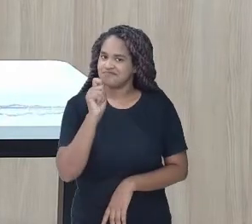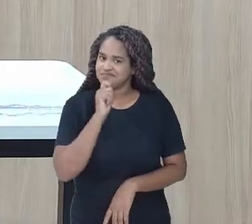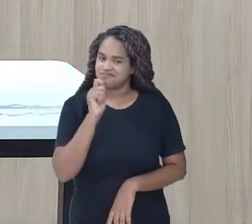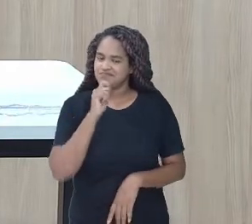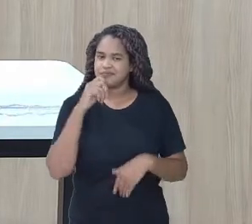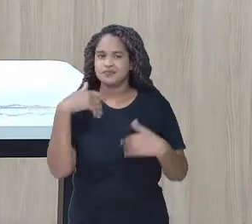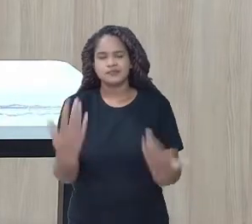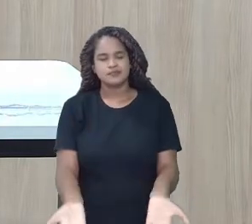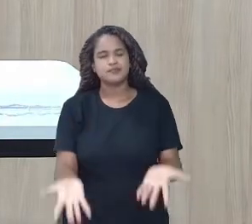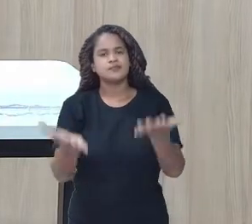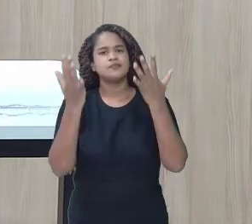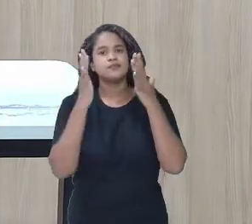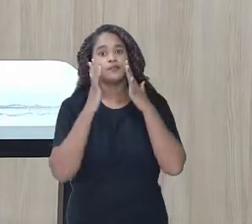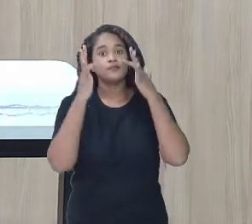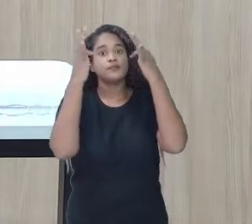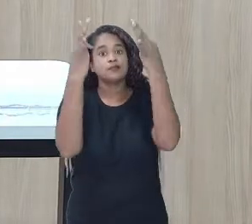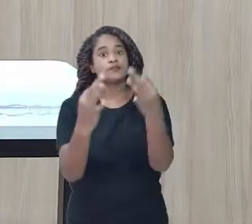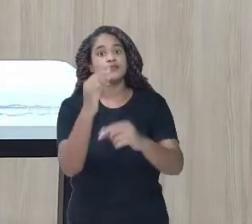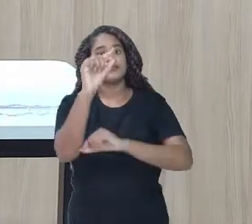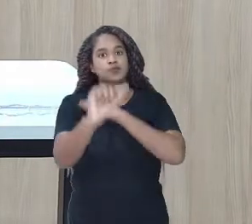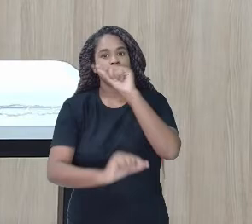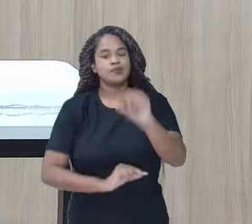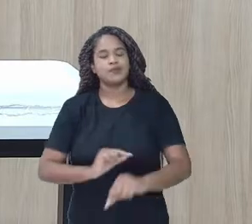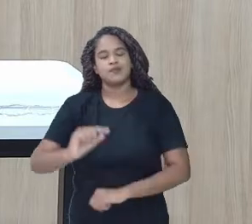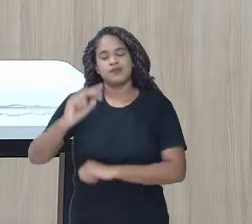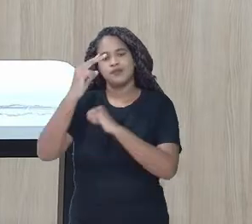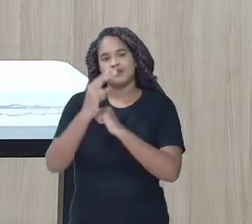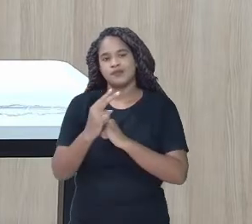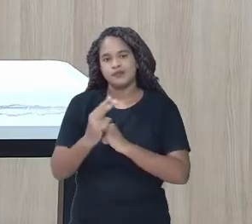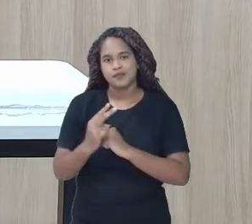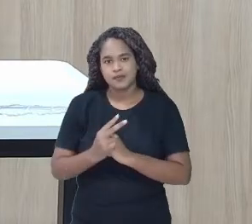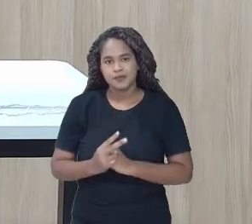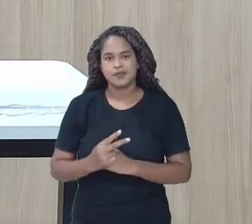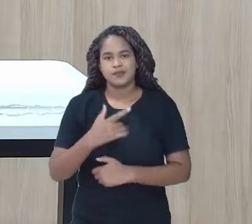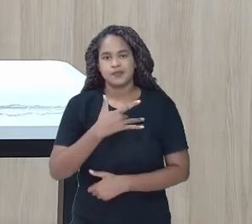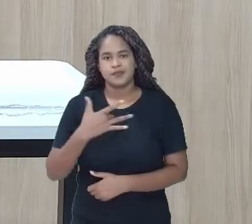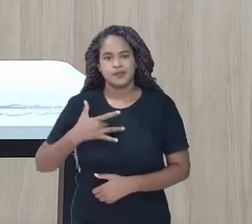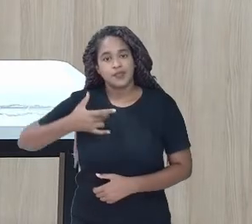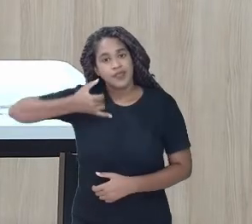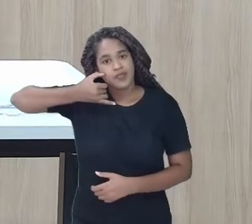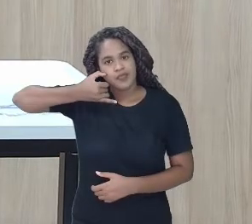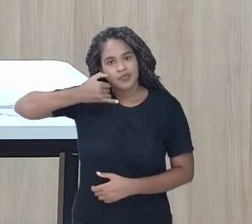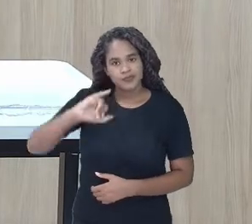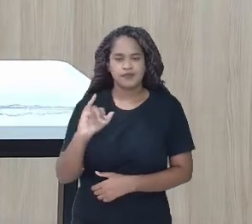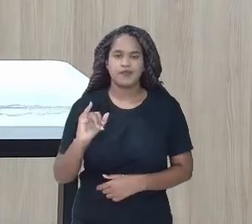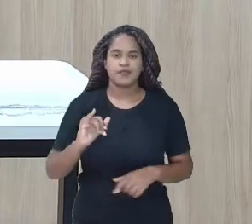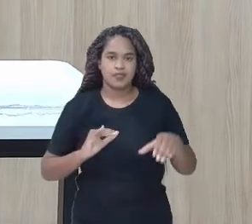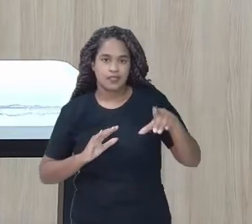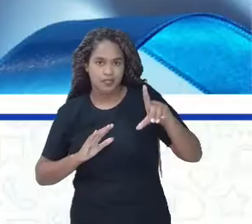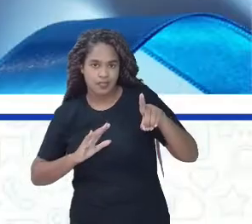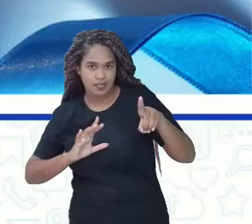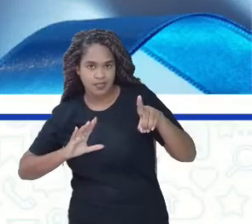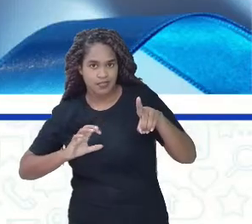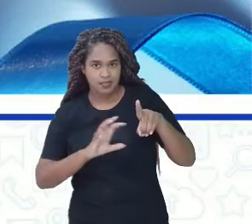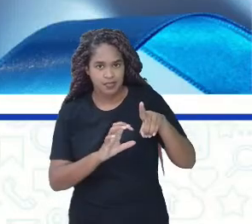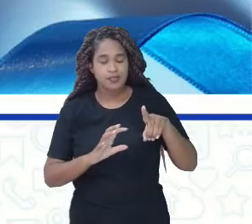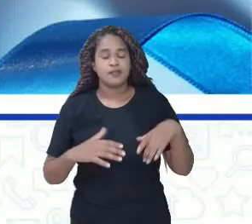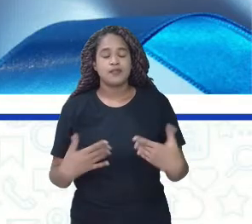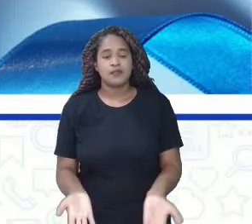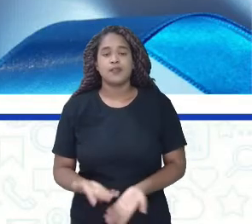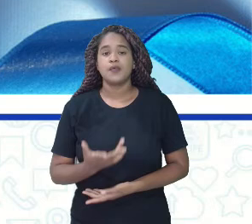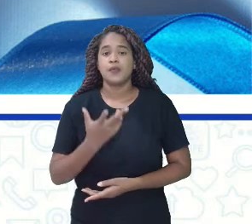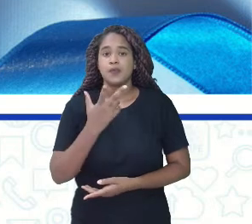o alerta para a prevenção do câncer de próstata. Então, o homem que se cuida não perde o melhor da vida.